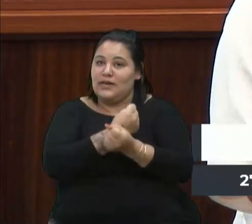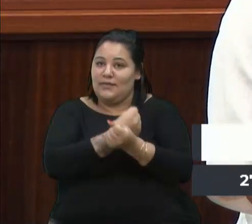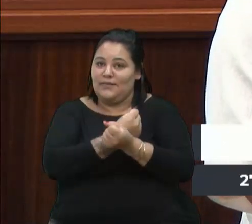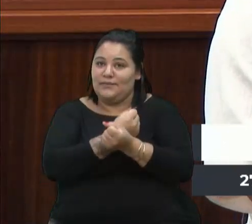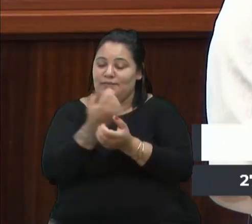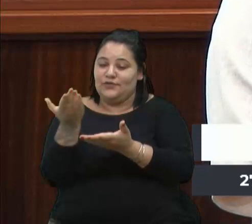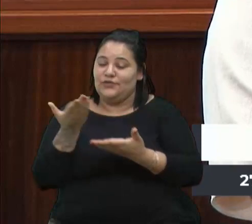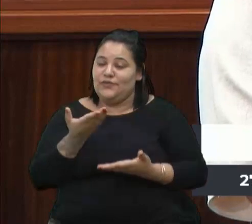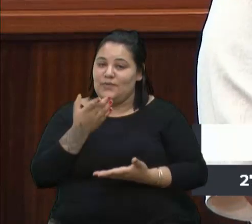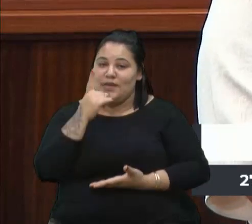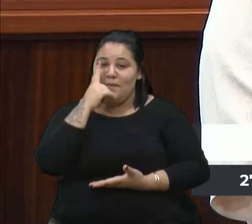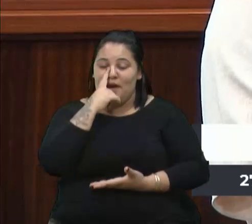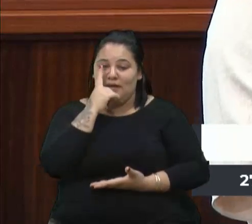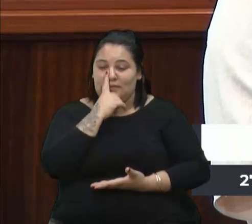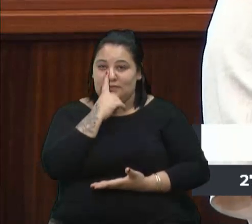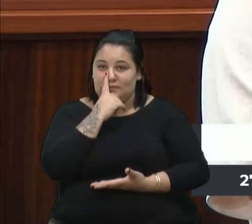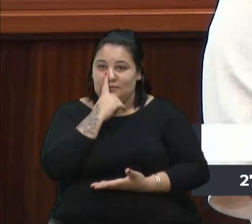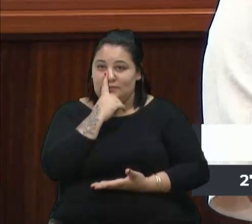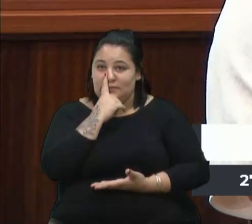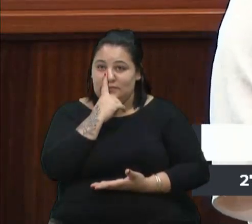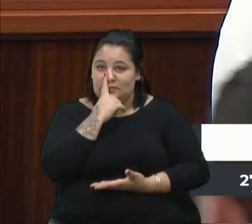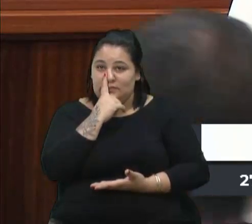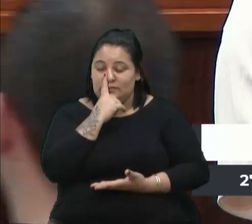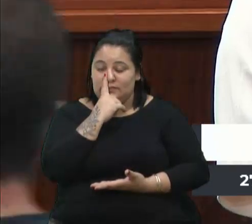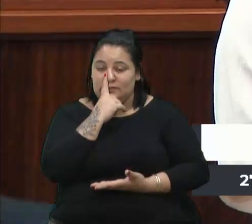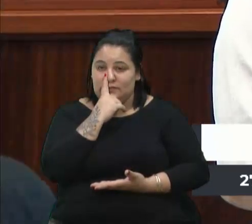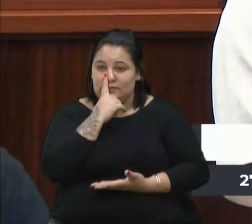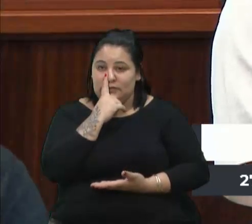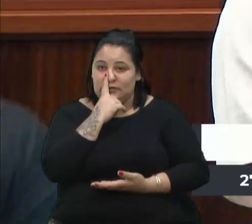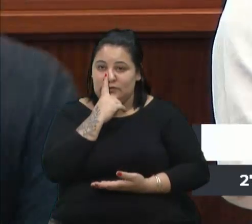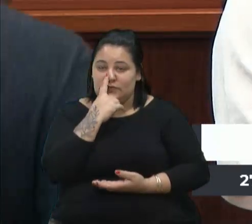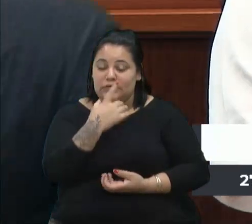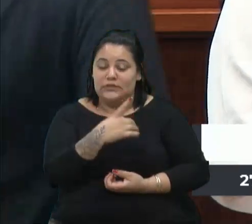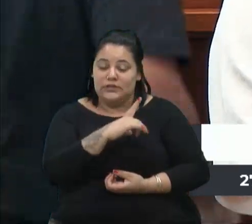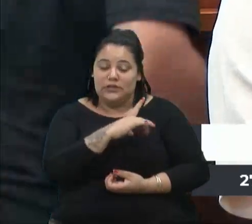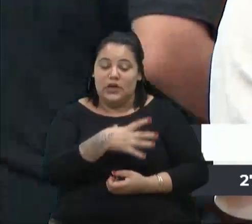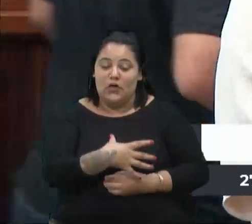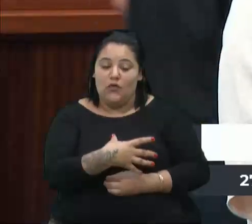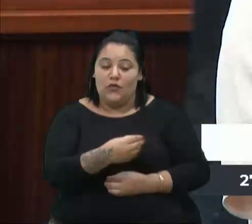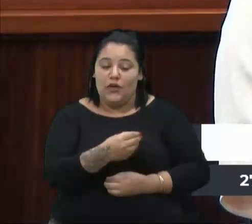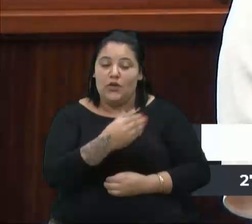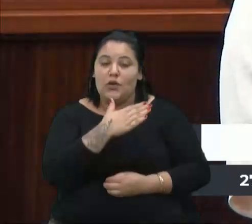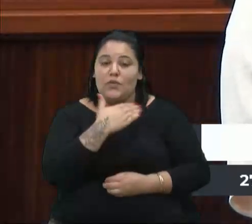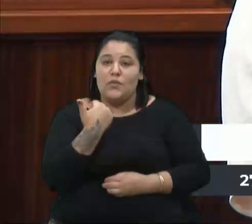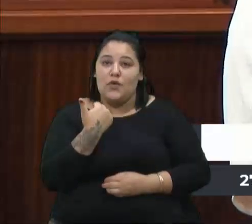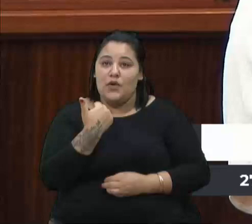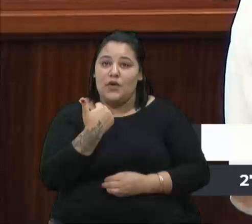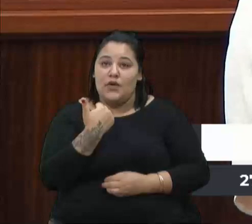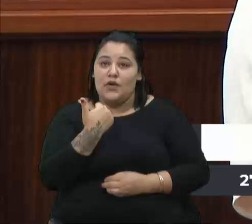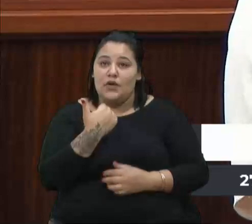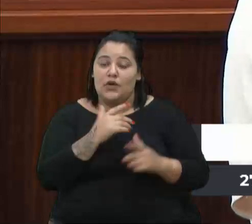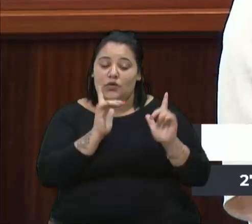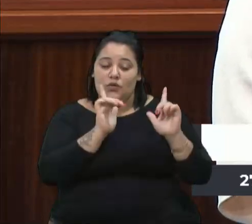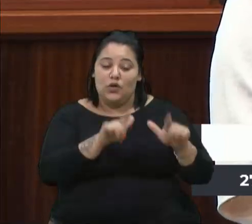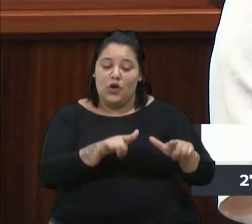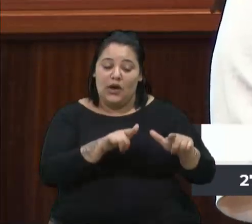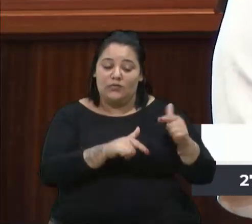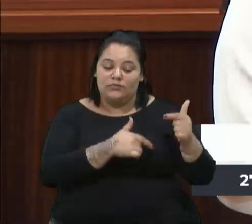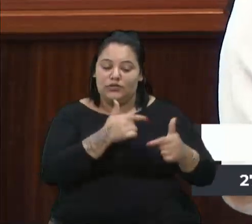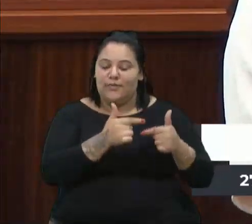mãe de um menino que morreu no seu local de